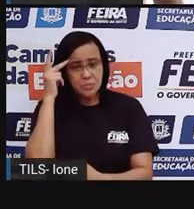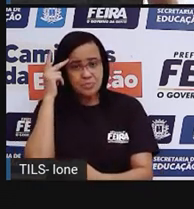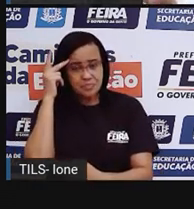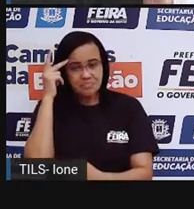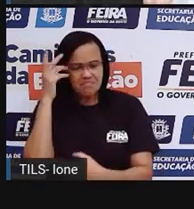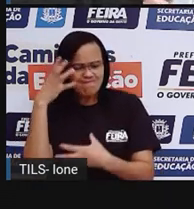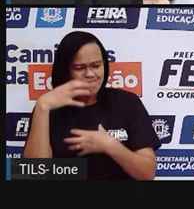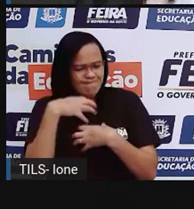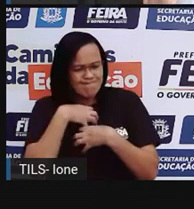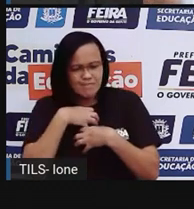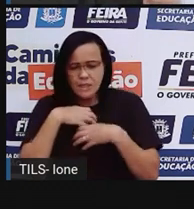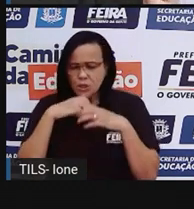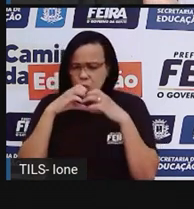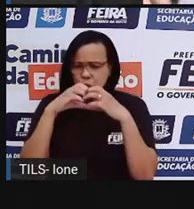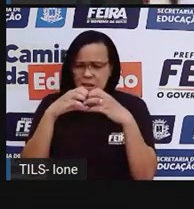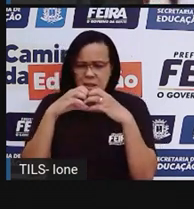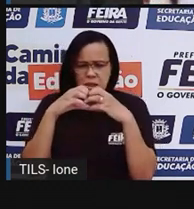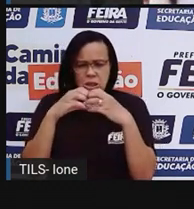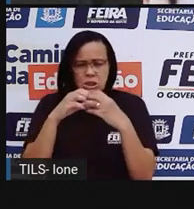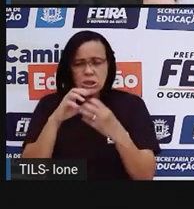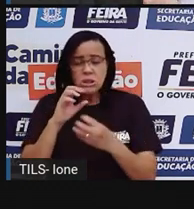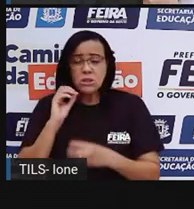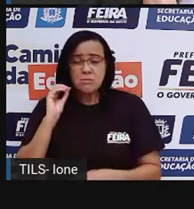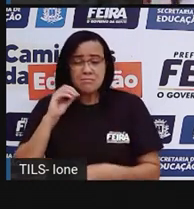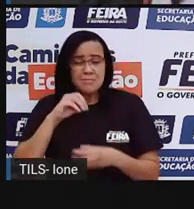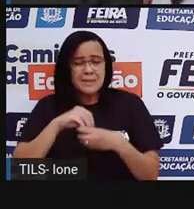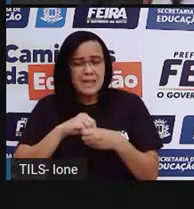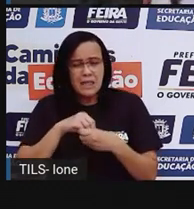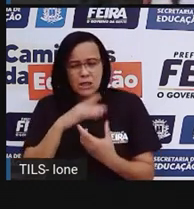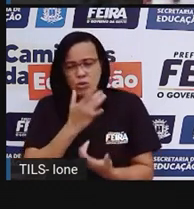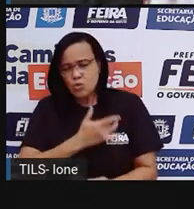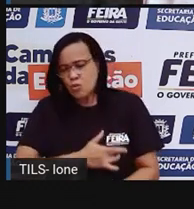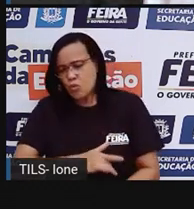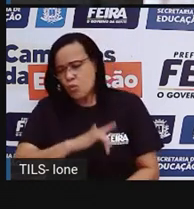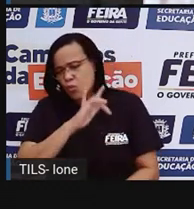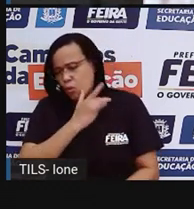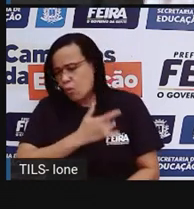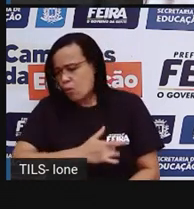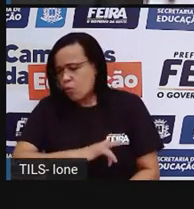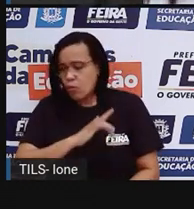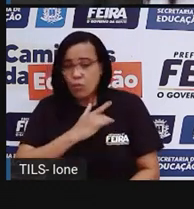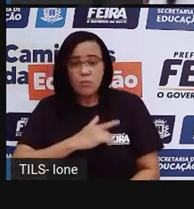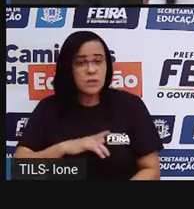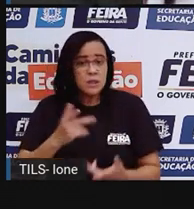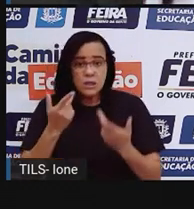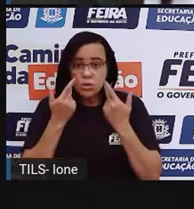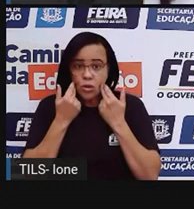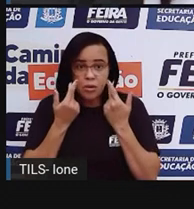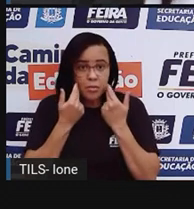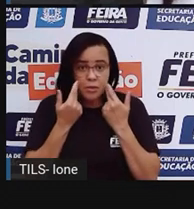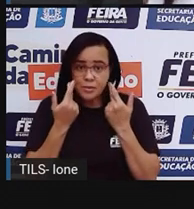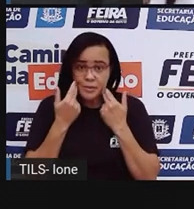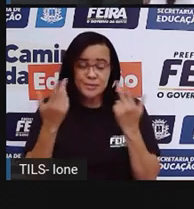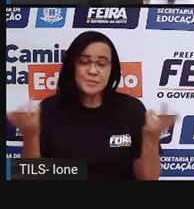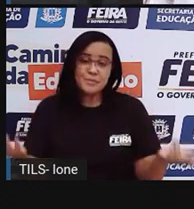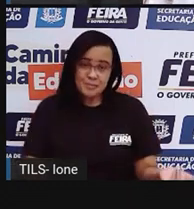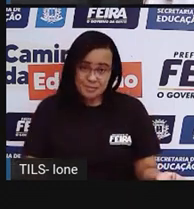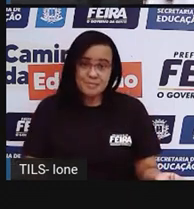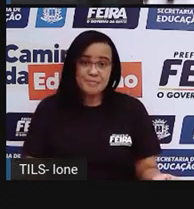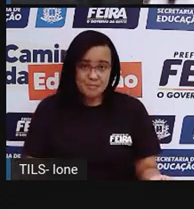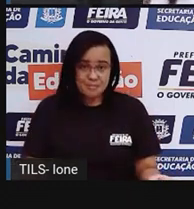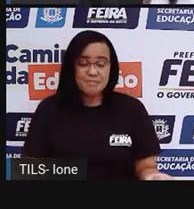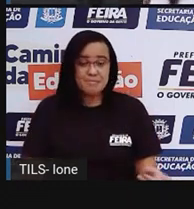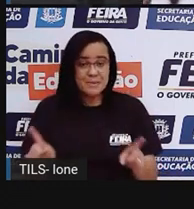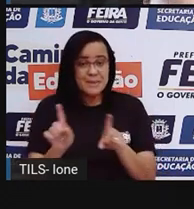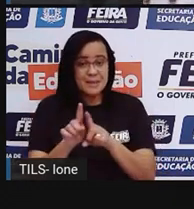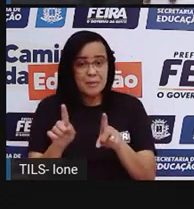com o coração na mão, né? Que você olha ali aquela situação e você fica com tanta pena daquela situação, né? É você ter compaixão.